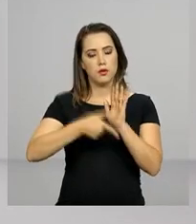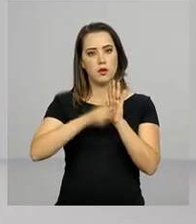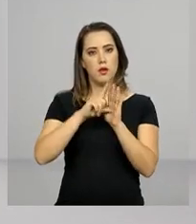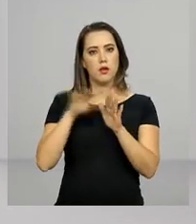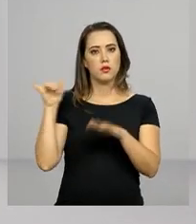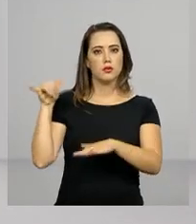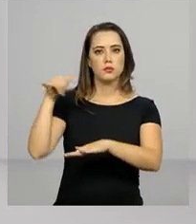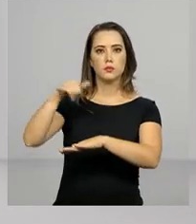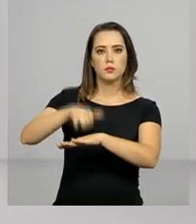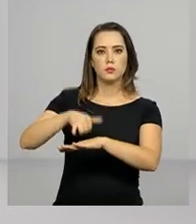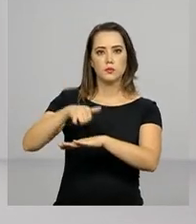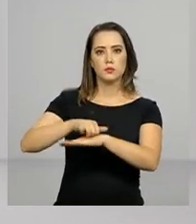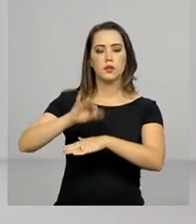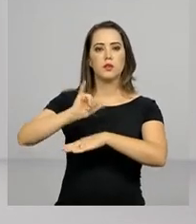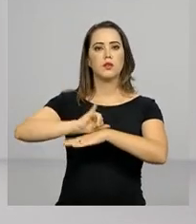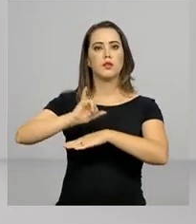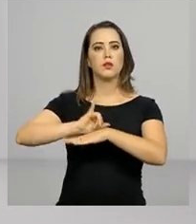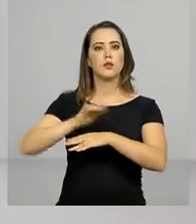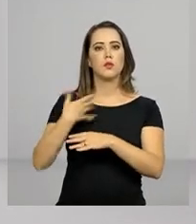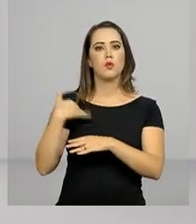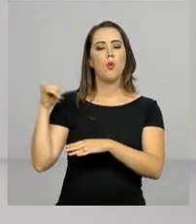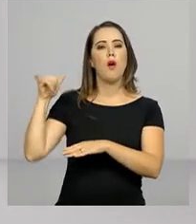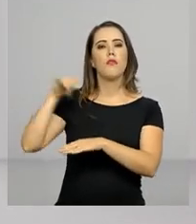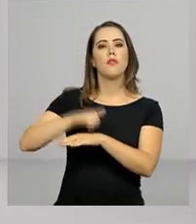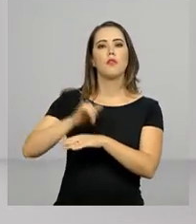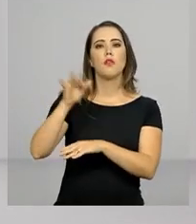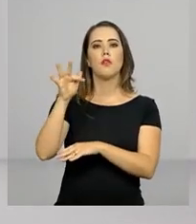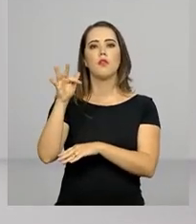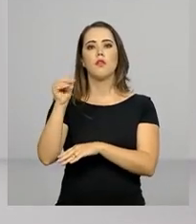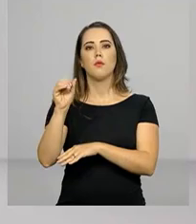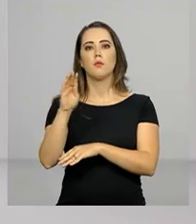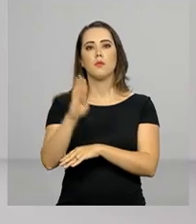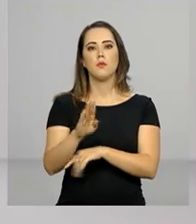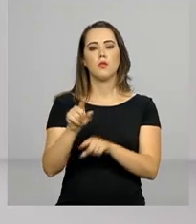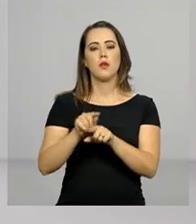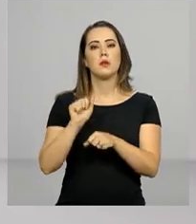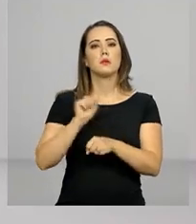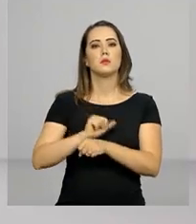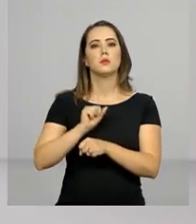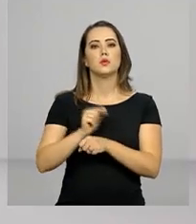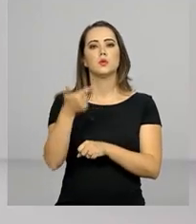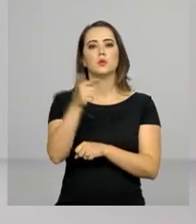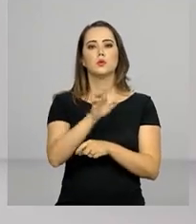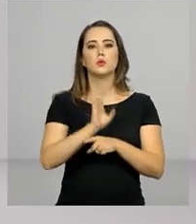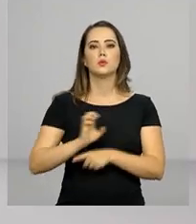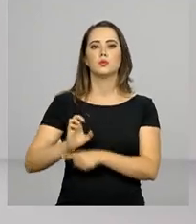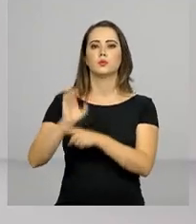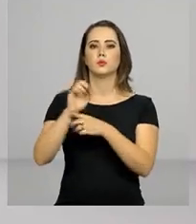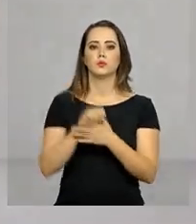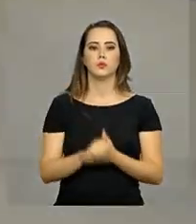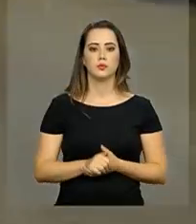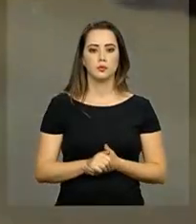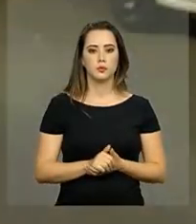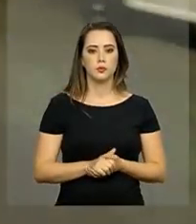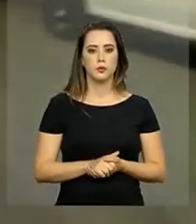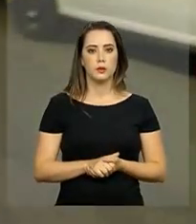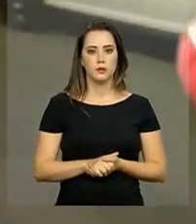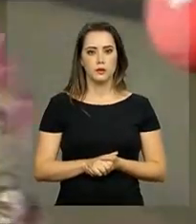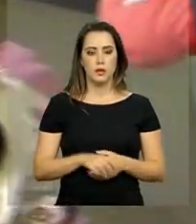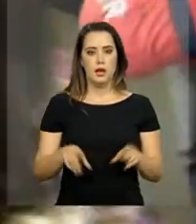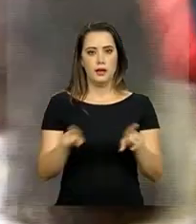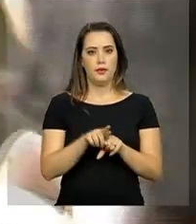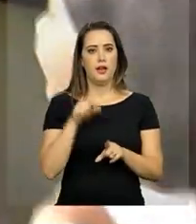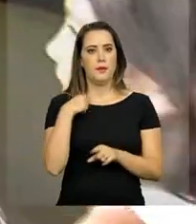de aterrissar na capital paulista, o avião da Força Aérea Brasileira fez paradas em outros estados.